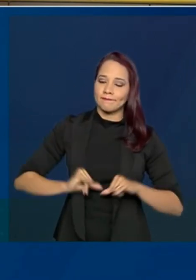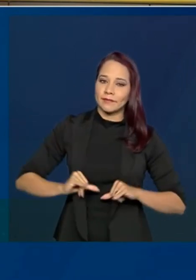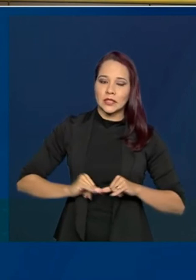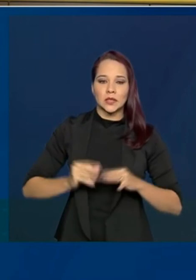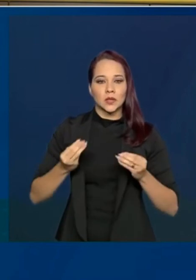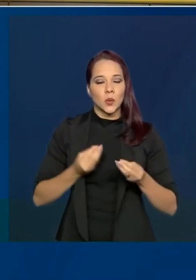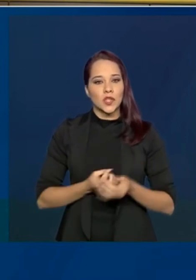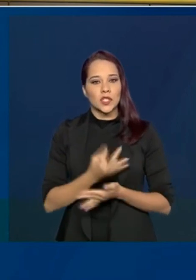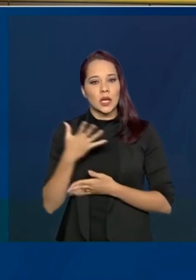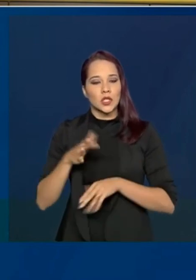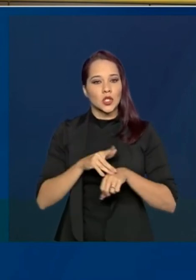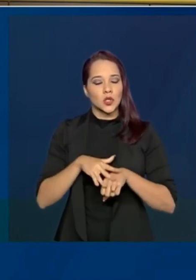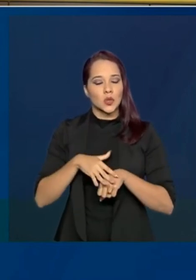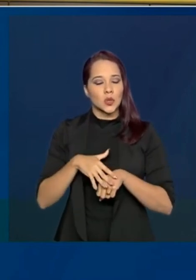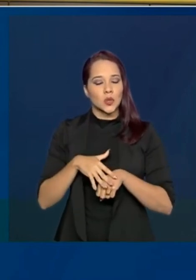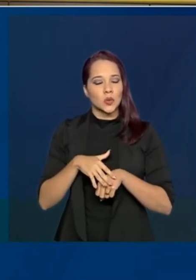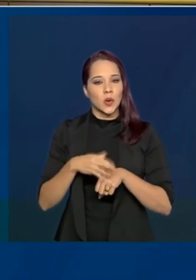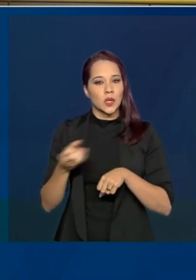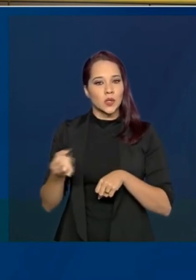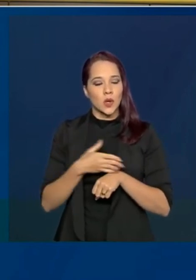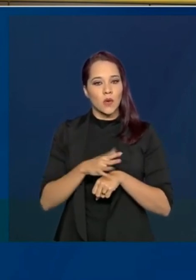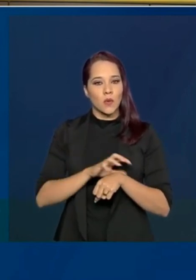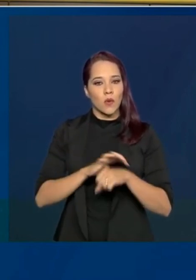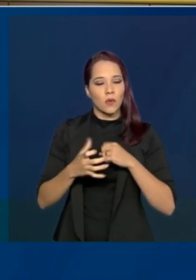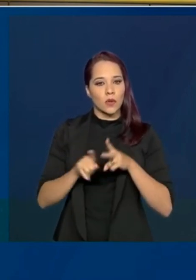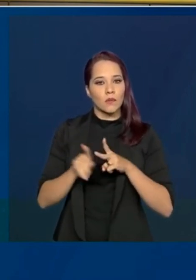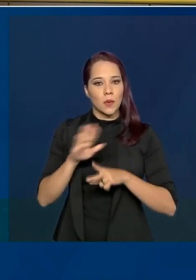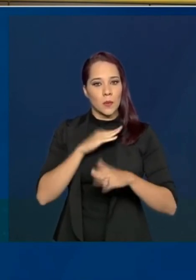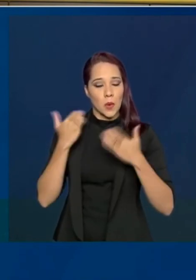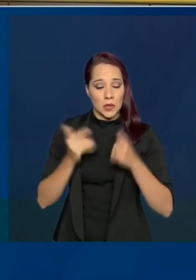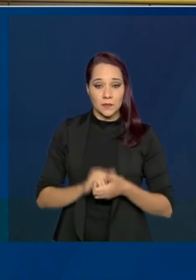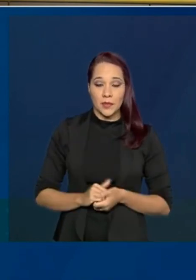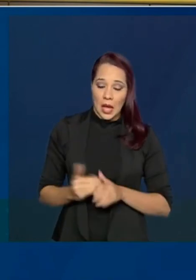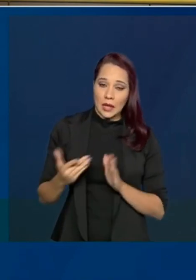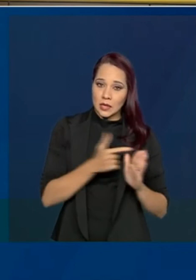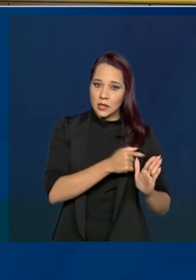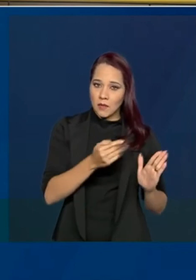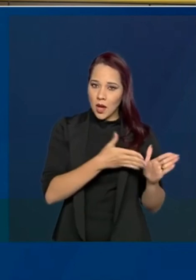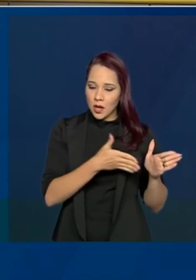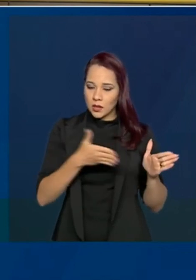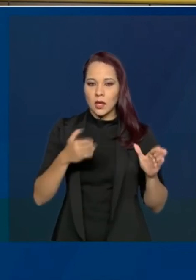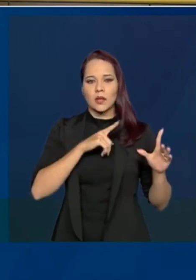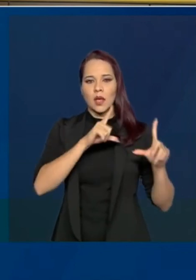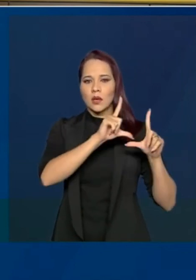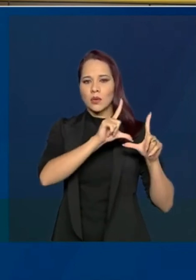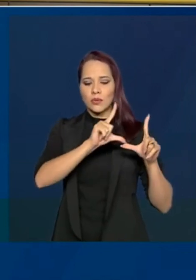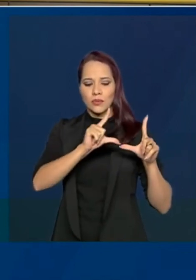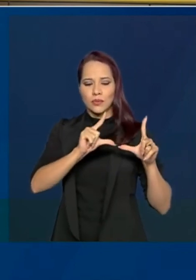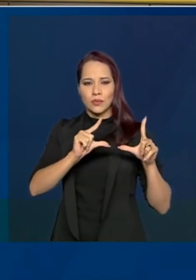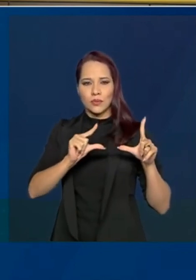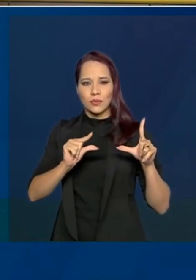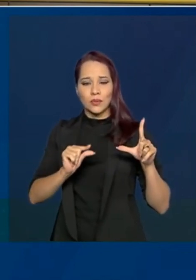e principalmente óbitos por Covid, nas últimas semanas ela tem apresentado as menores taxas, os menores